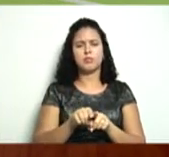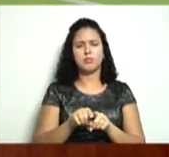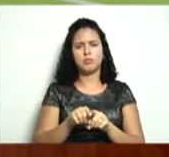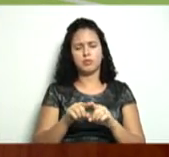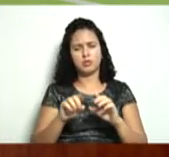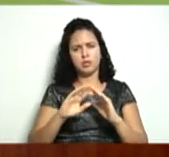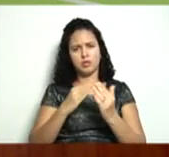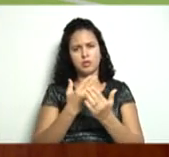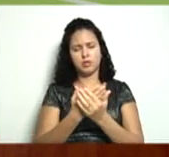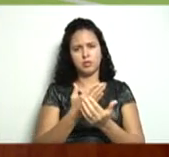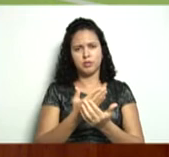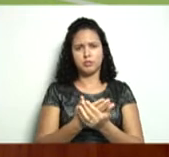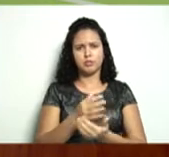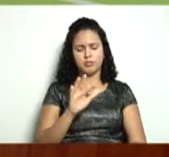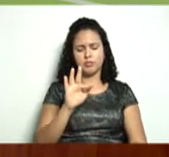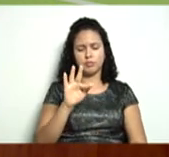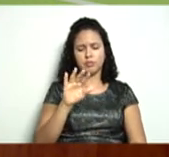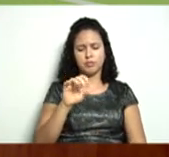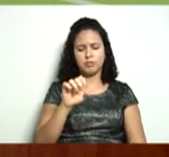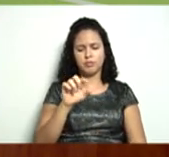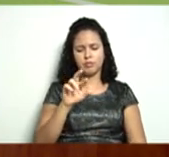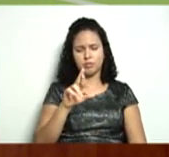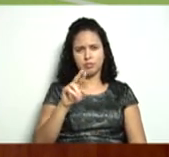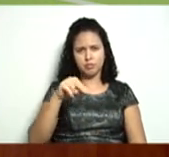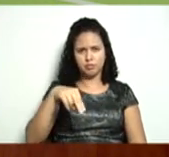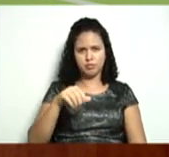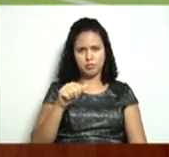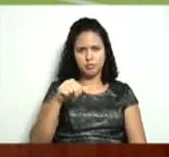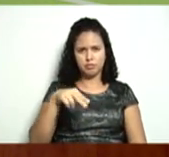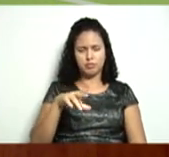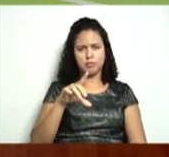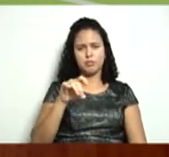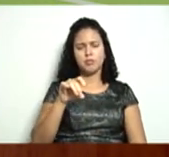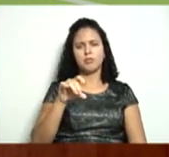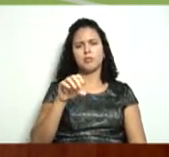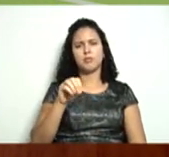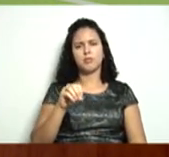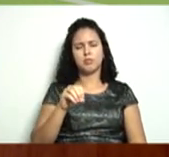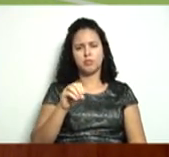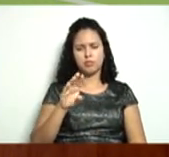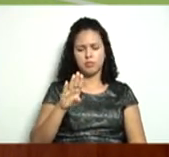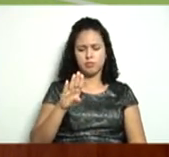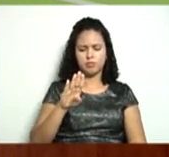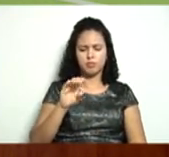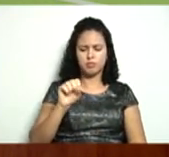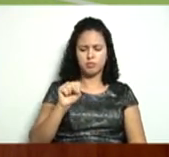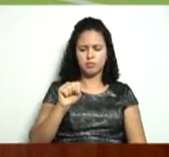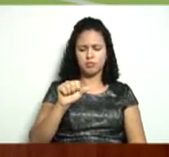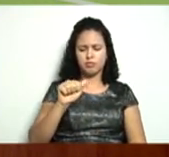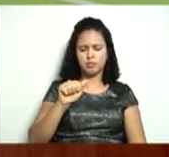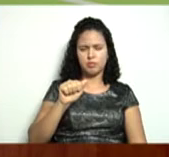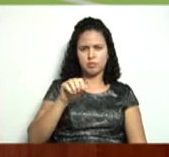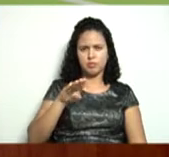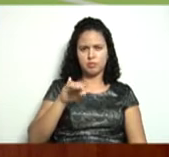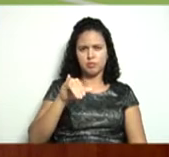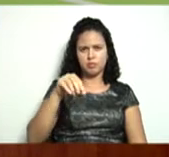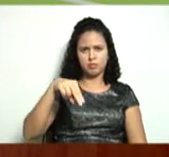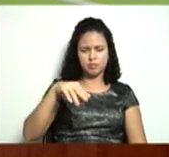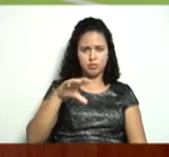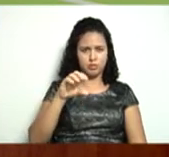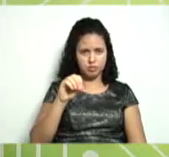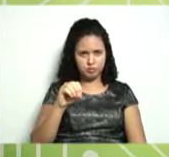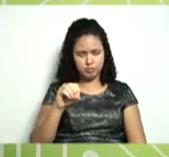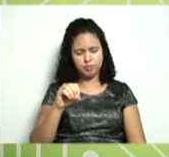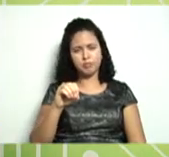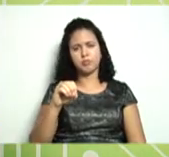Fernando Sabino, de Alta Floresta. Um grande abraço aí, senhores. E vamos nos ligar aqui na resposta da questão número 1. Um